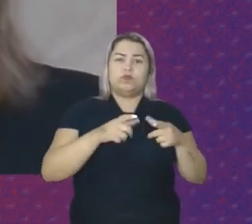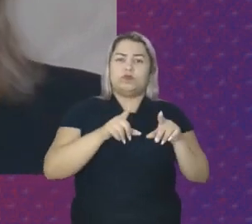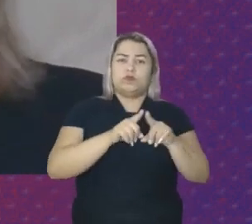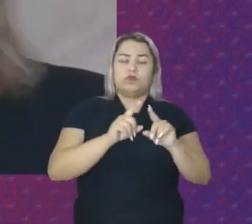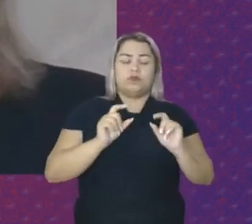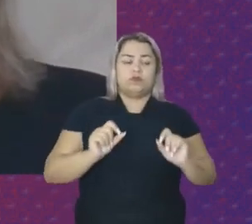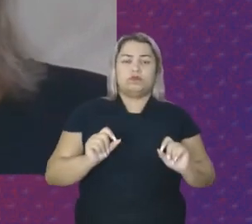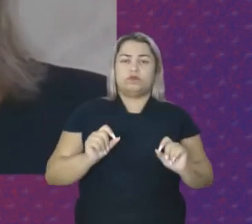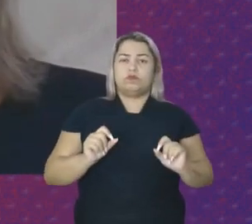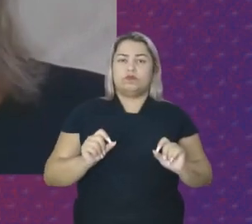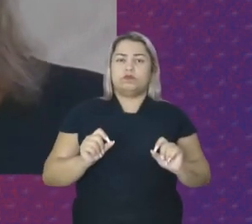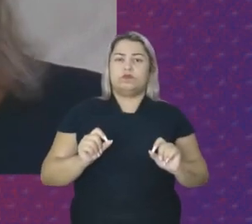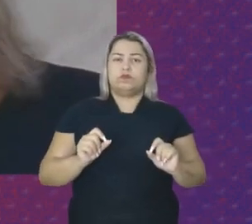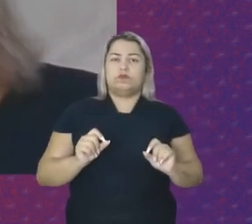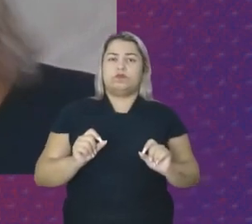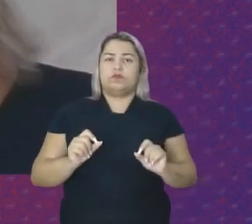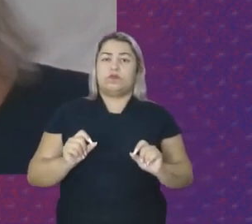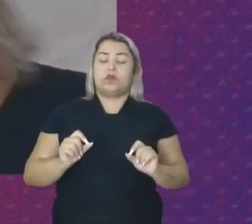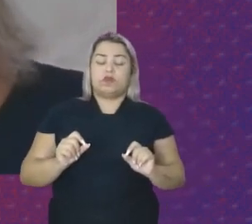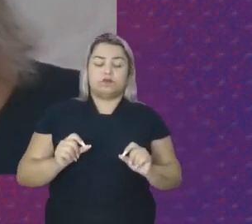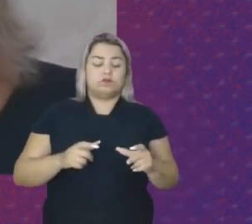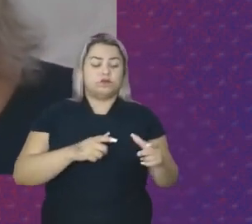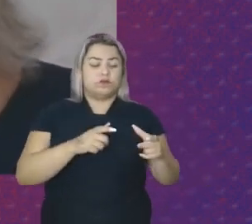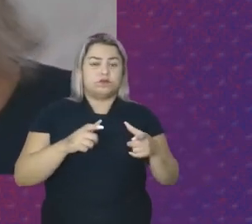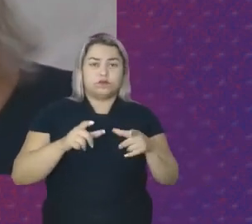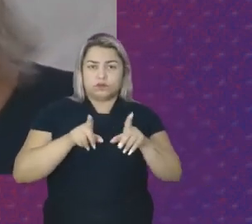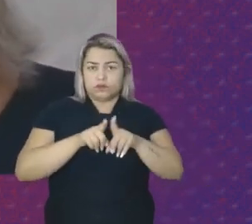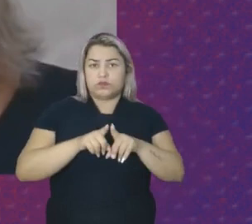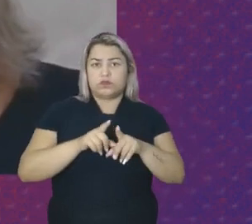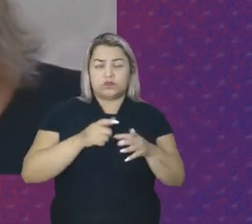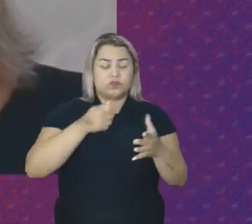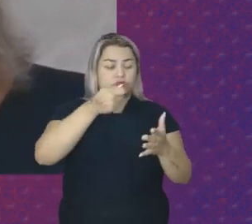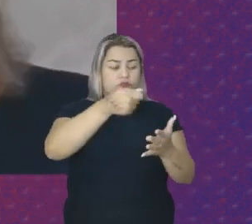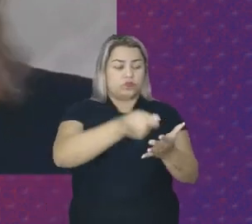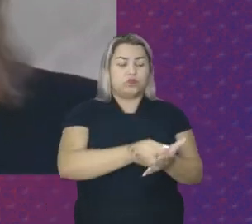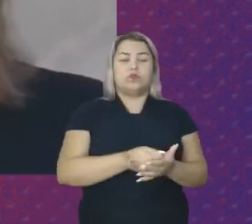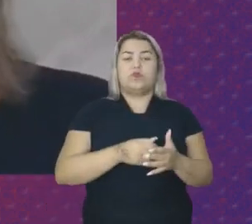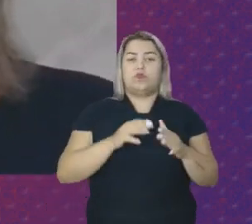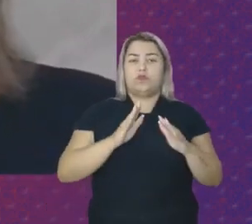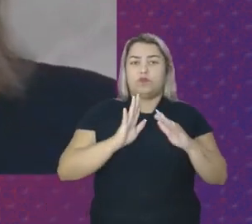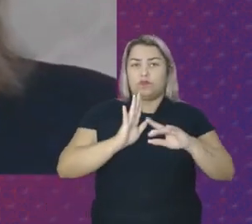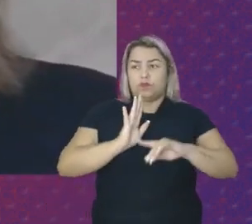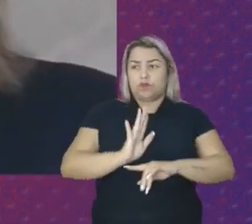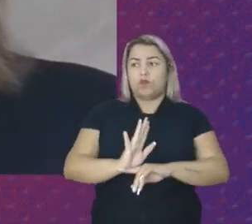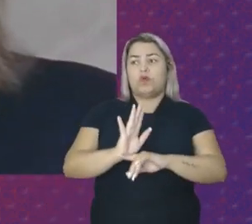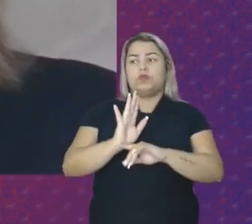espaço, está sendo garantido o atendimento